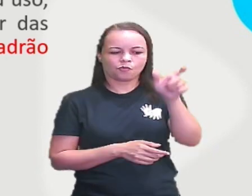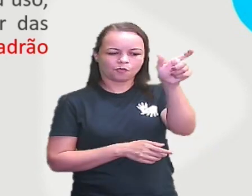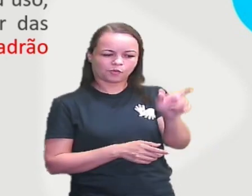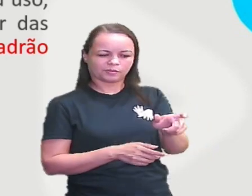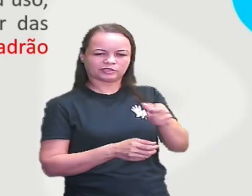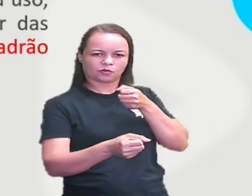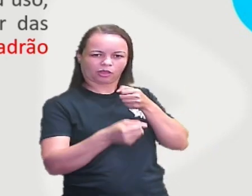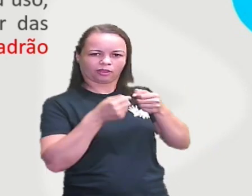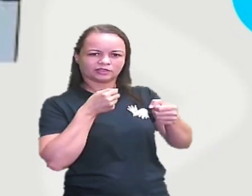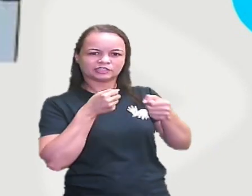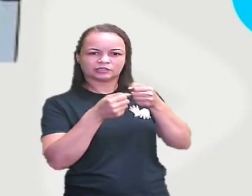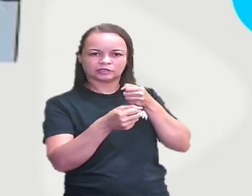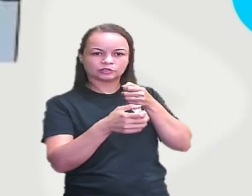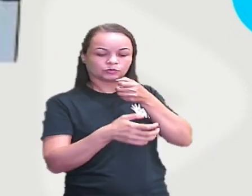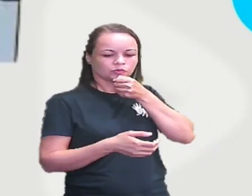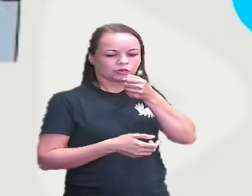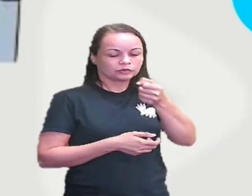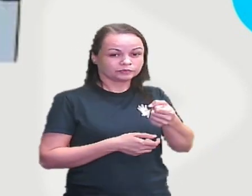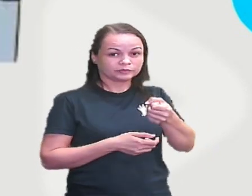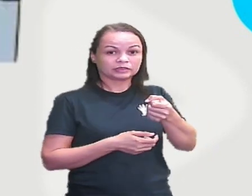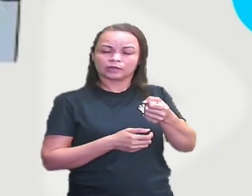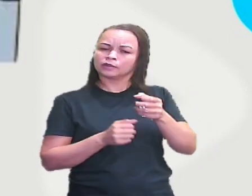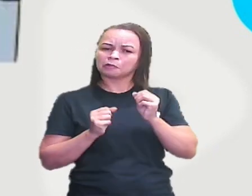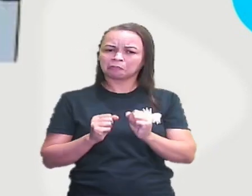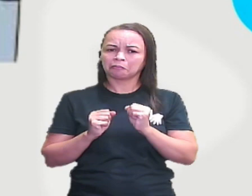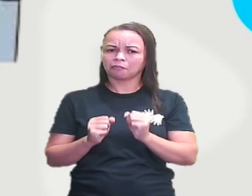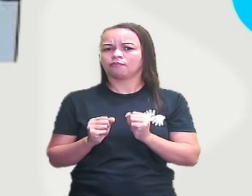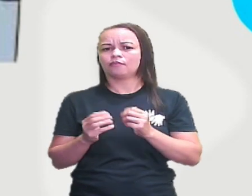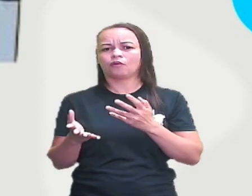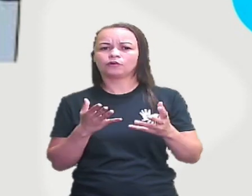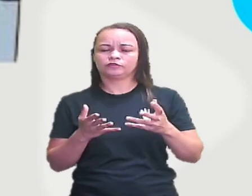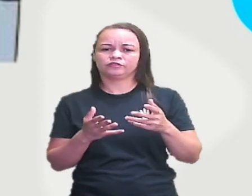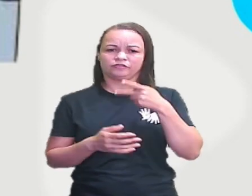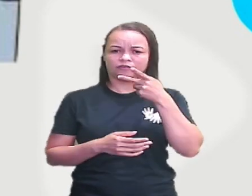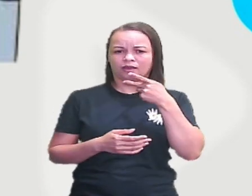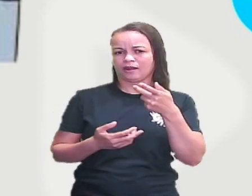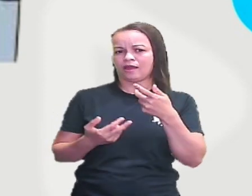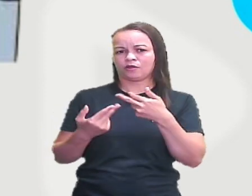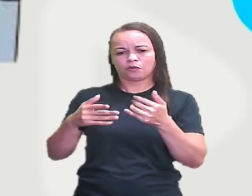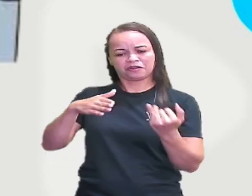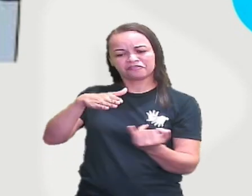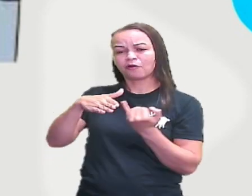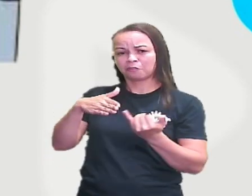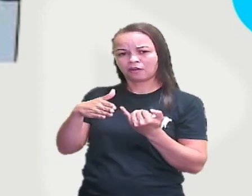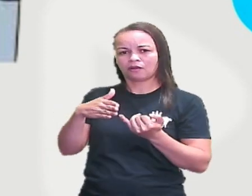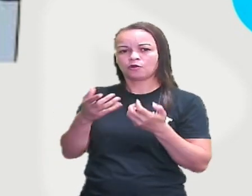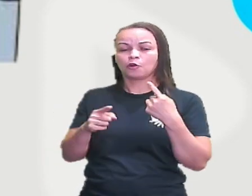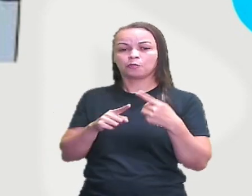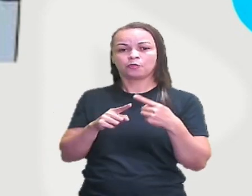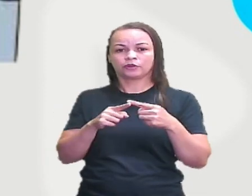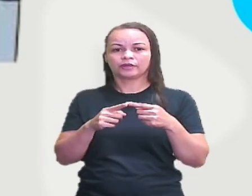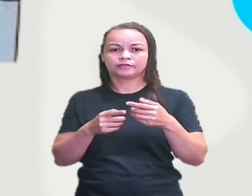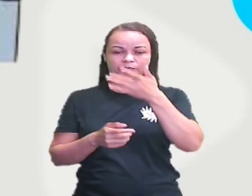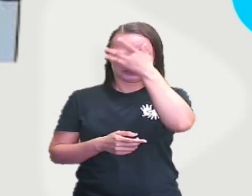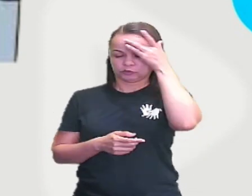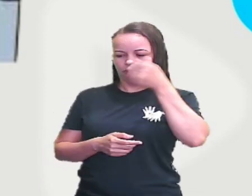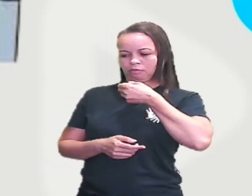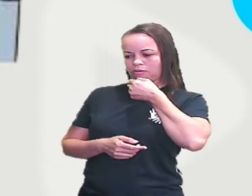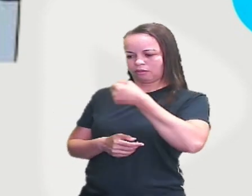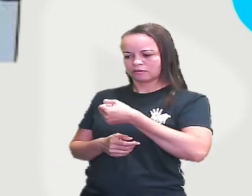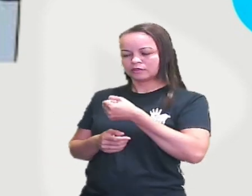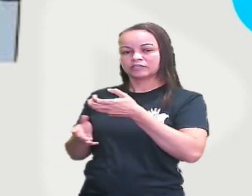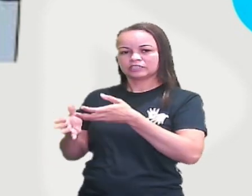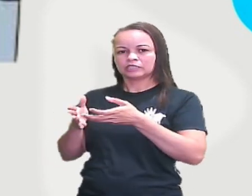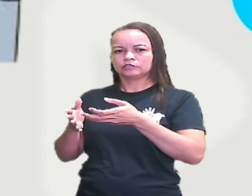com alguém ali, ó, que ele está entrevistando, que pode trazer uma linguagem informal, porque essa pessoa que está dando a entrevista, ela não